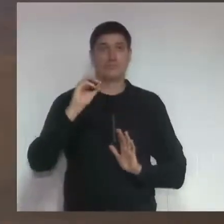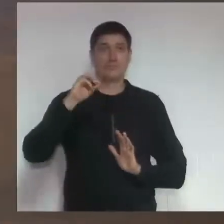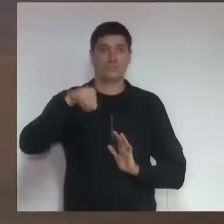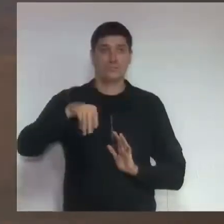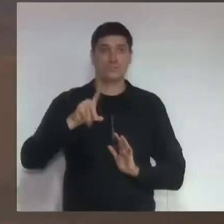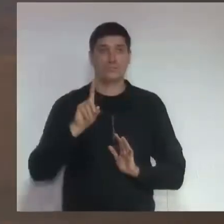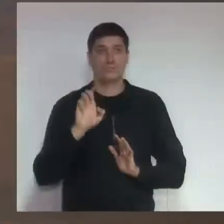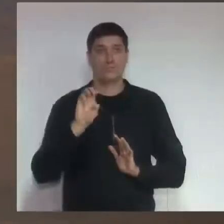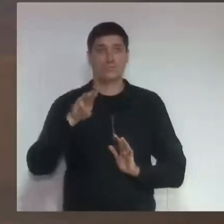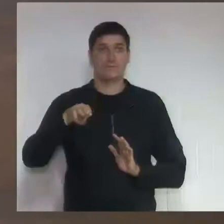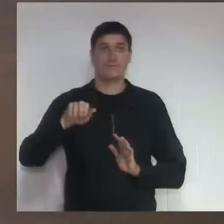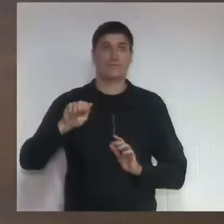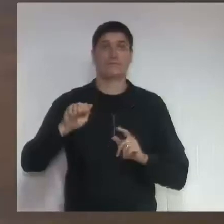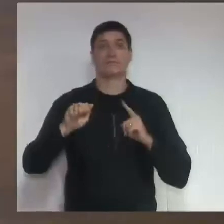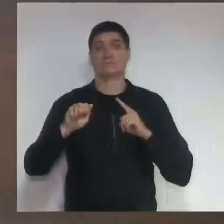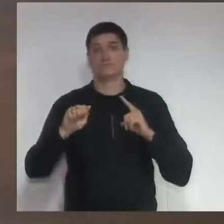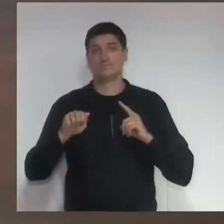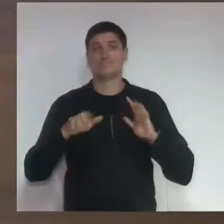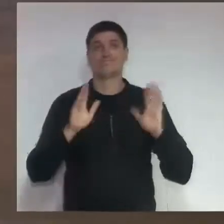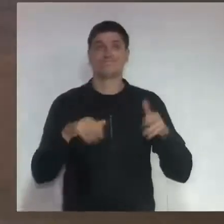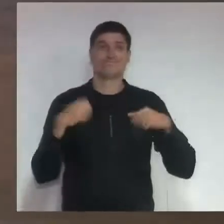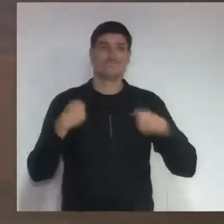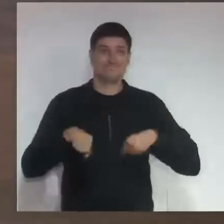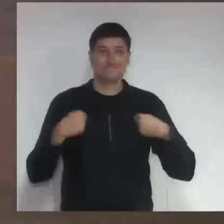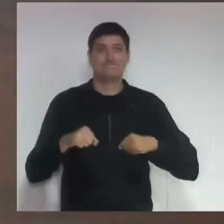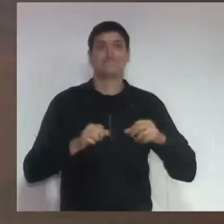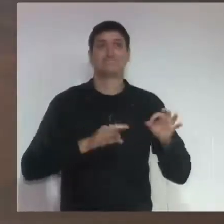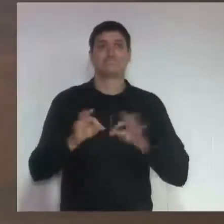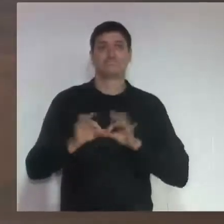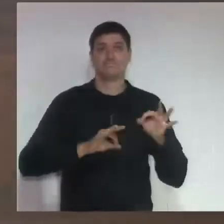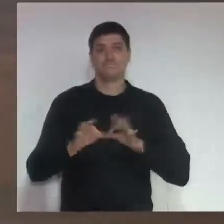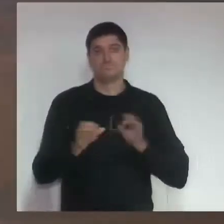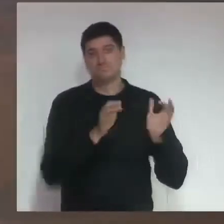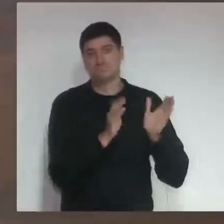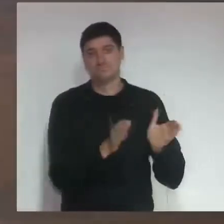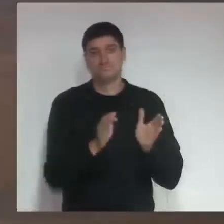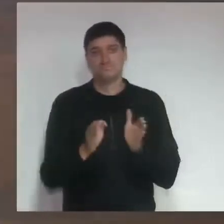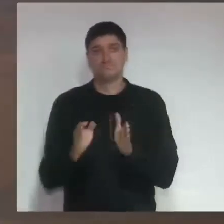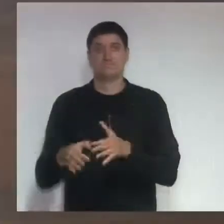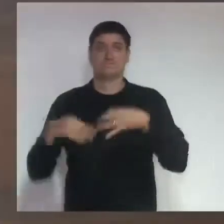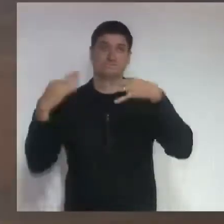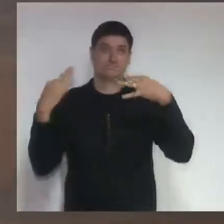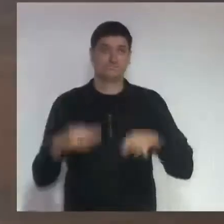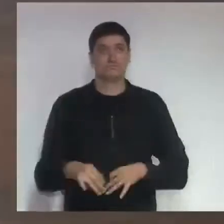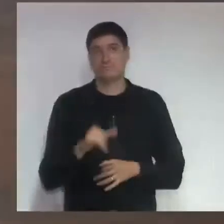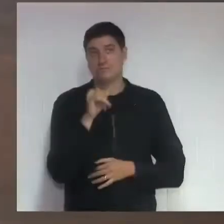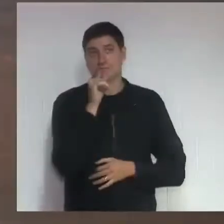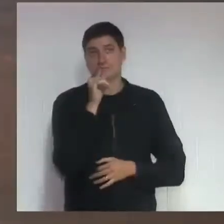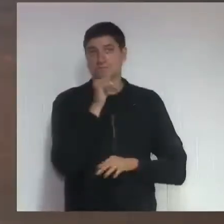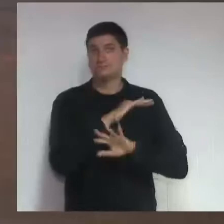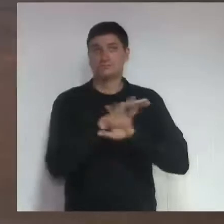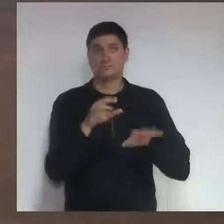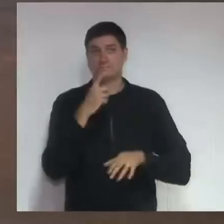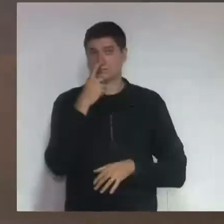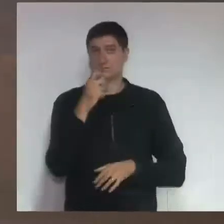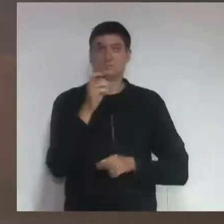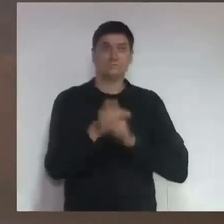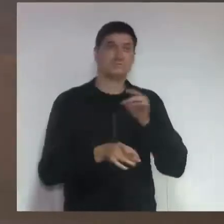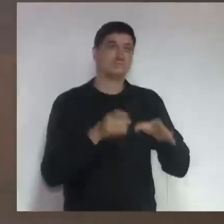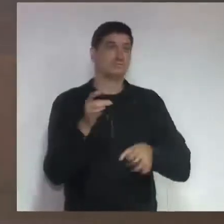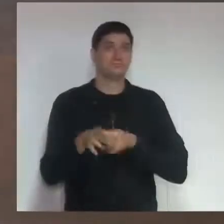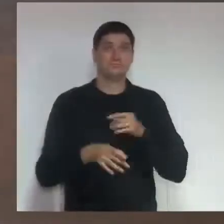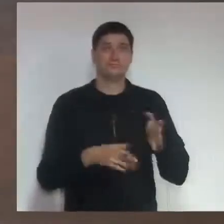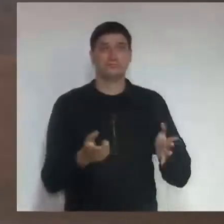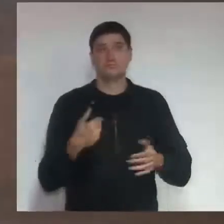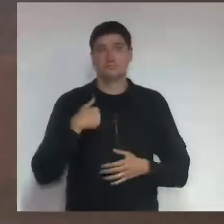não é necessário a gente cuidar. Então, o exemplo, né, do despejo do lixo, não é? Como que a gente cuida, como que a gente